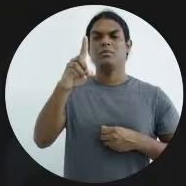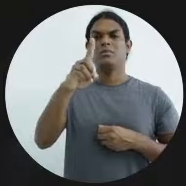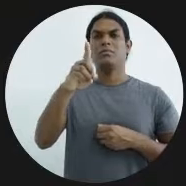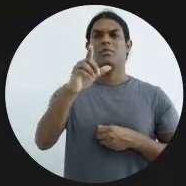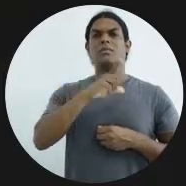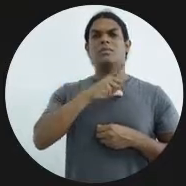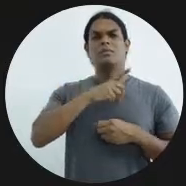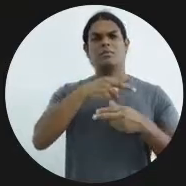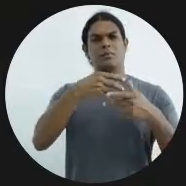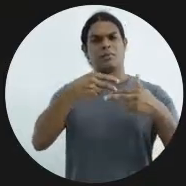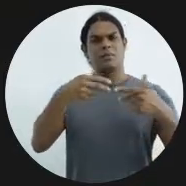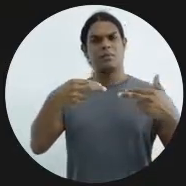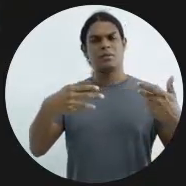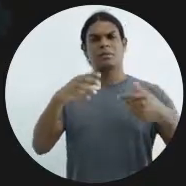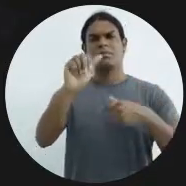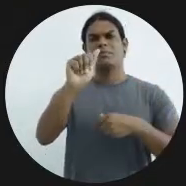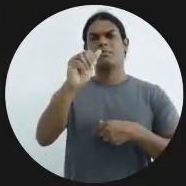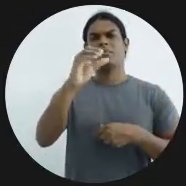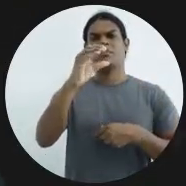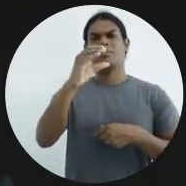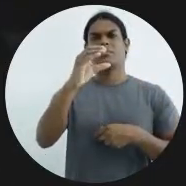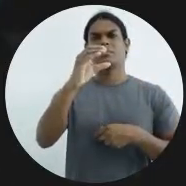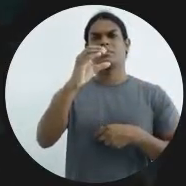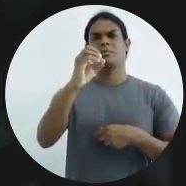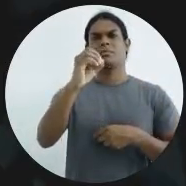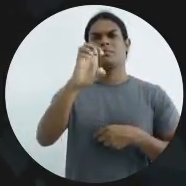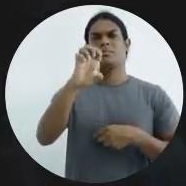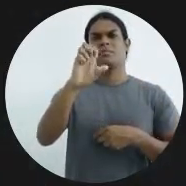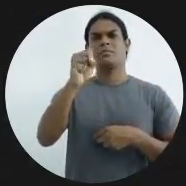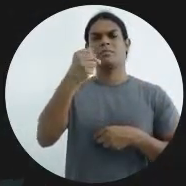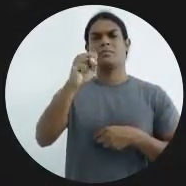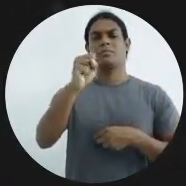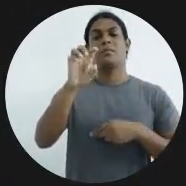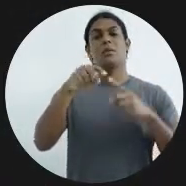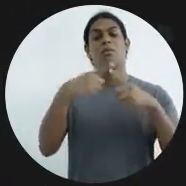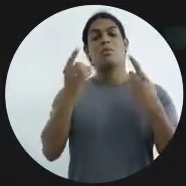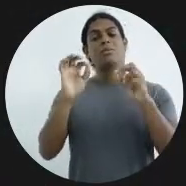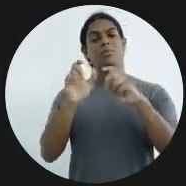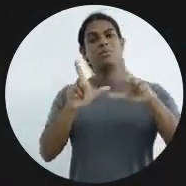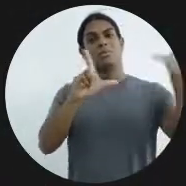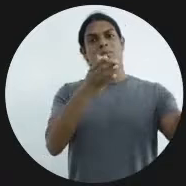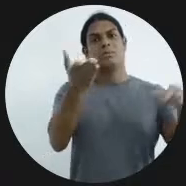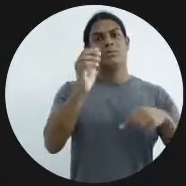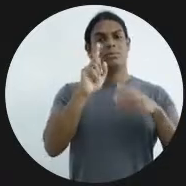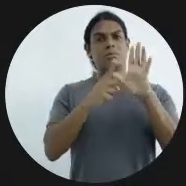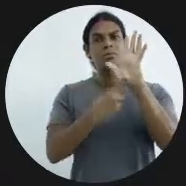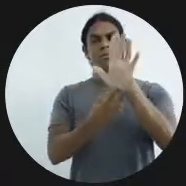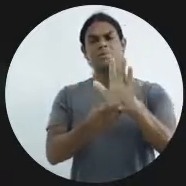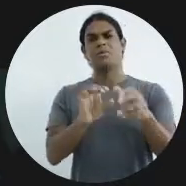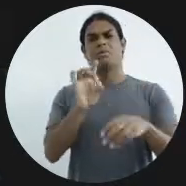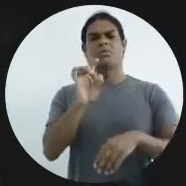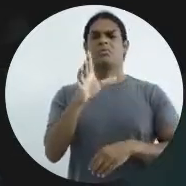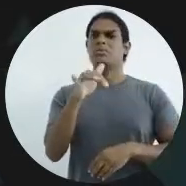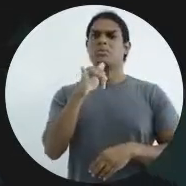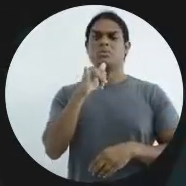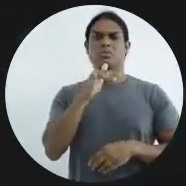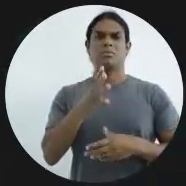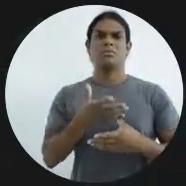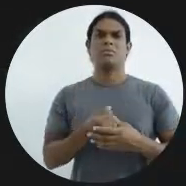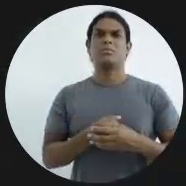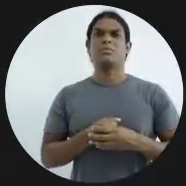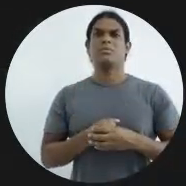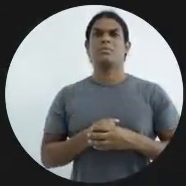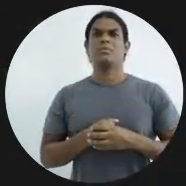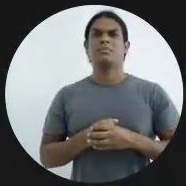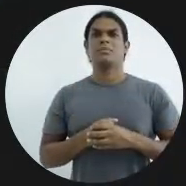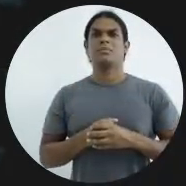várias ações disponíveis que tem. Mas aí no slide que você está vendo, a gente já tem alguns exemplos. O this é nesse